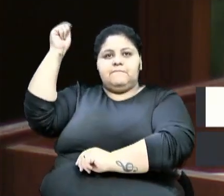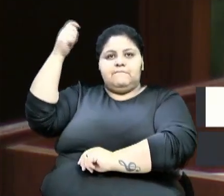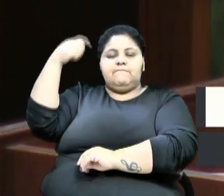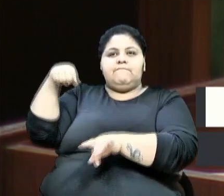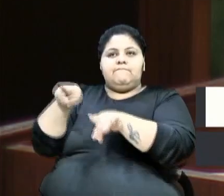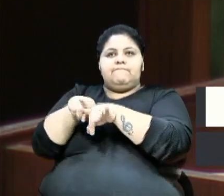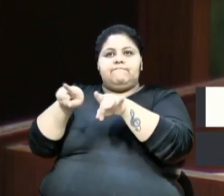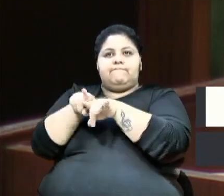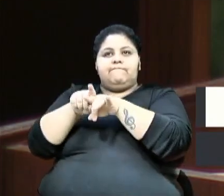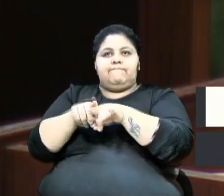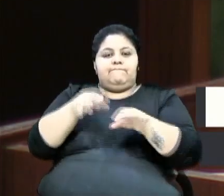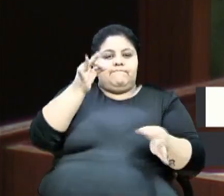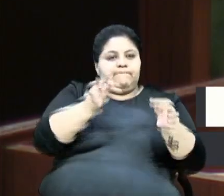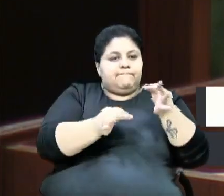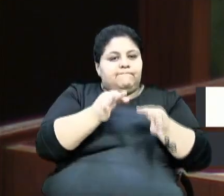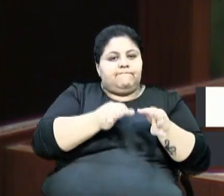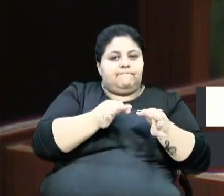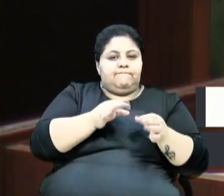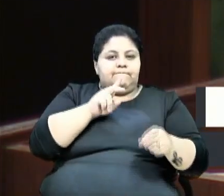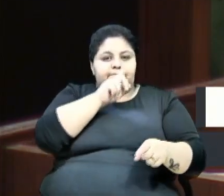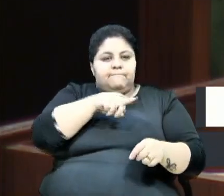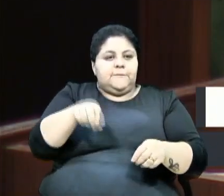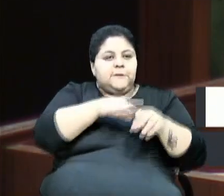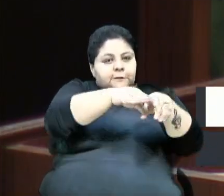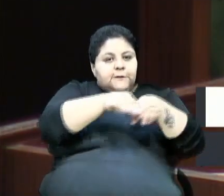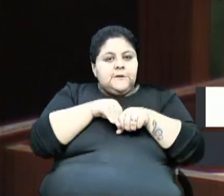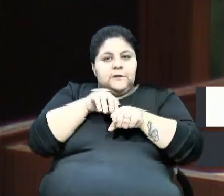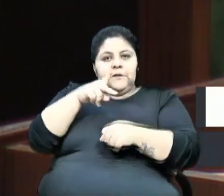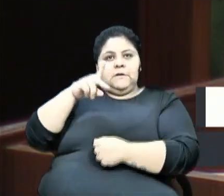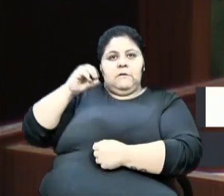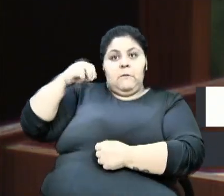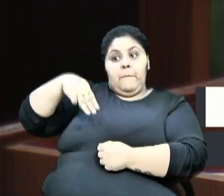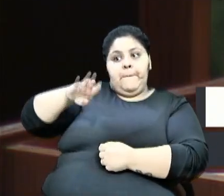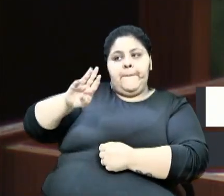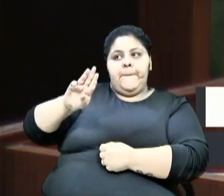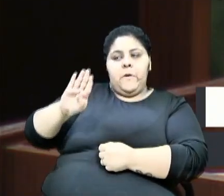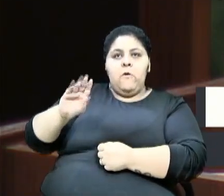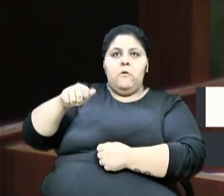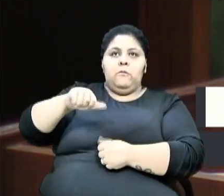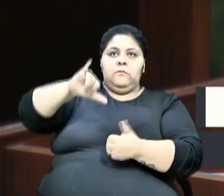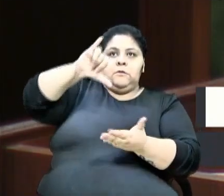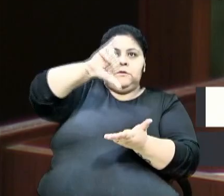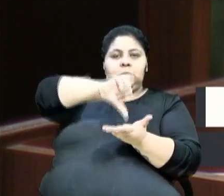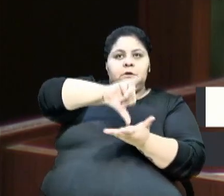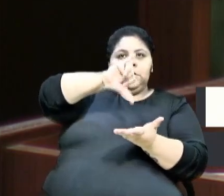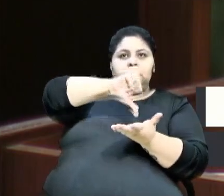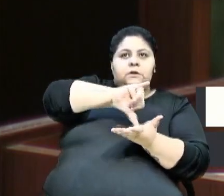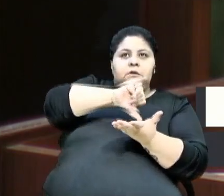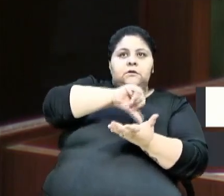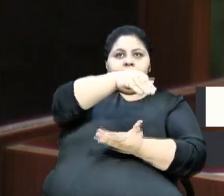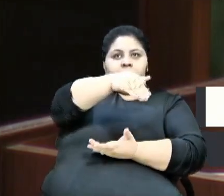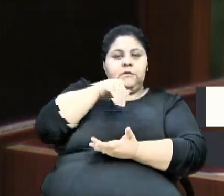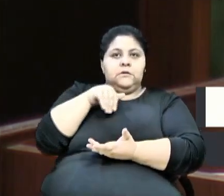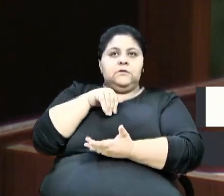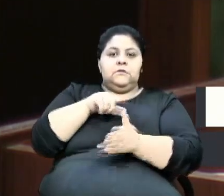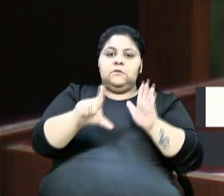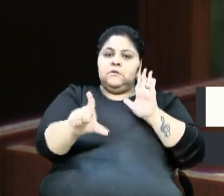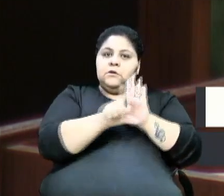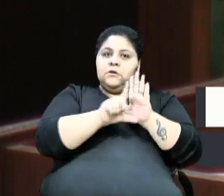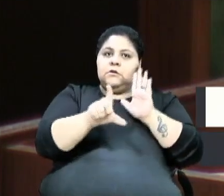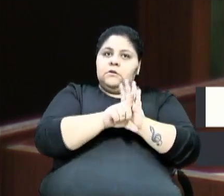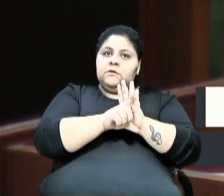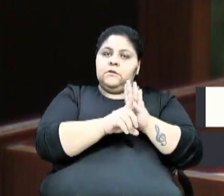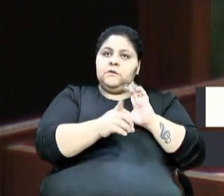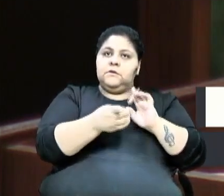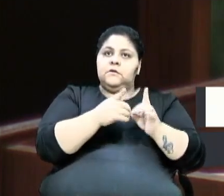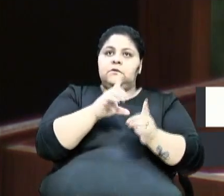impedimos a retirada das pombas da Praça Dante, além de conseguir um laudo da Sociedade Brasileira de Infectologia que atesta que as